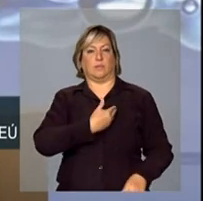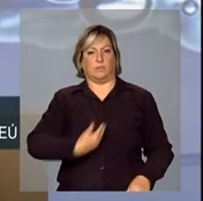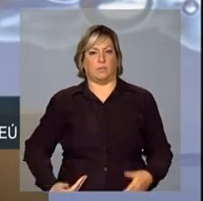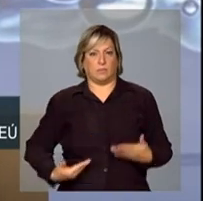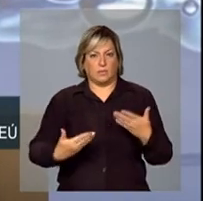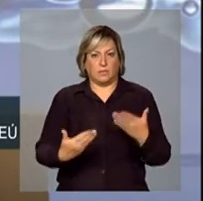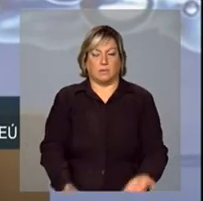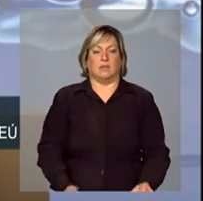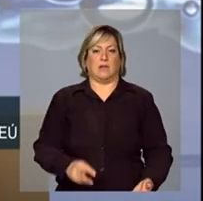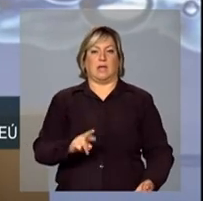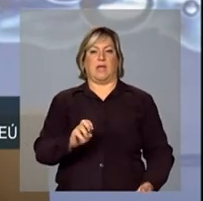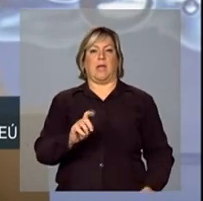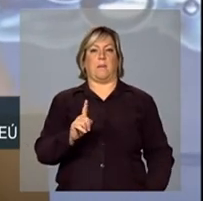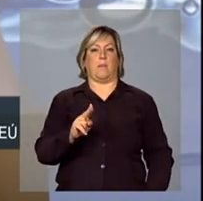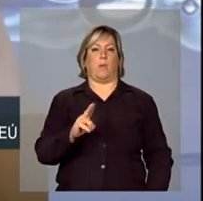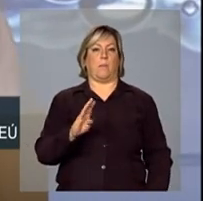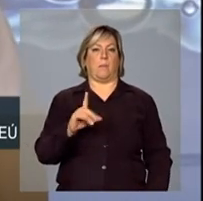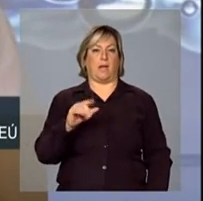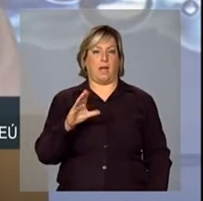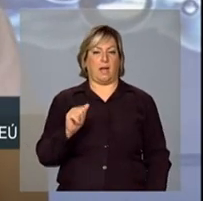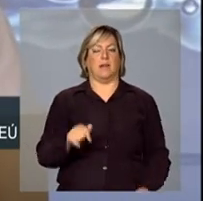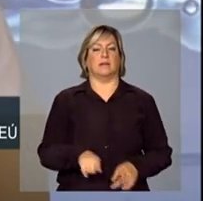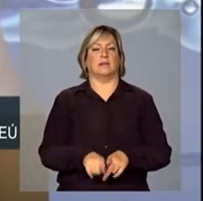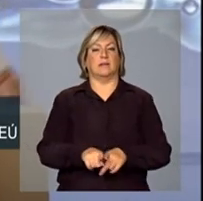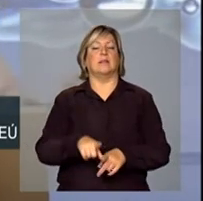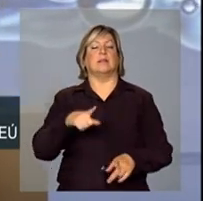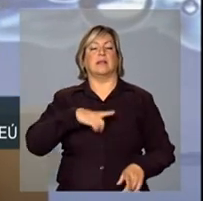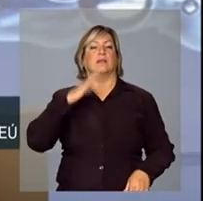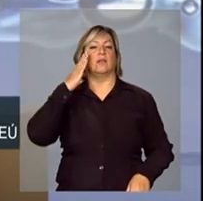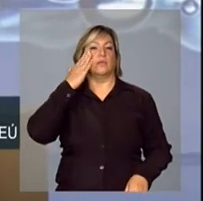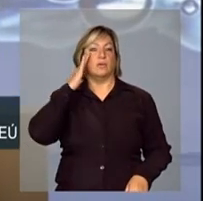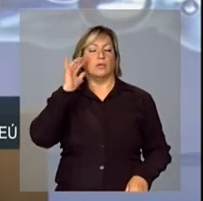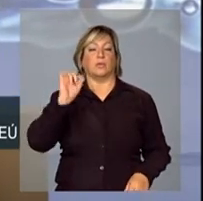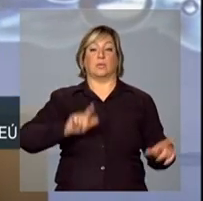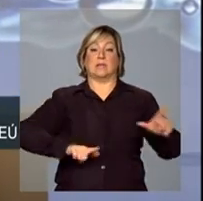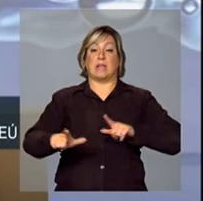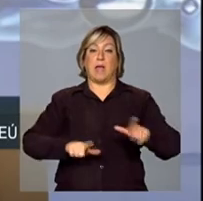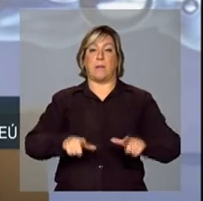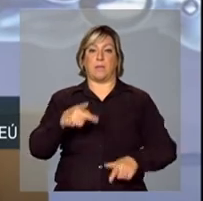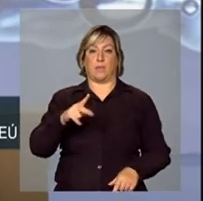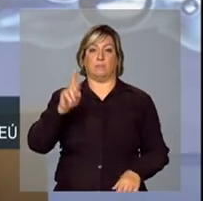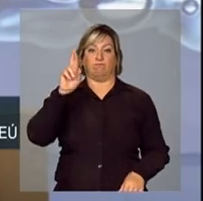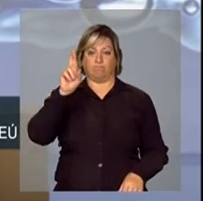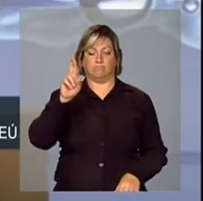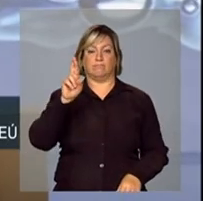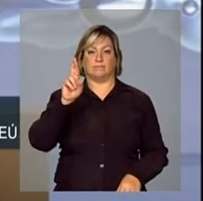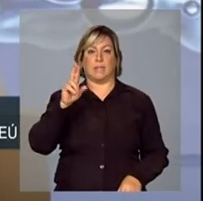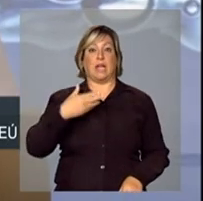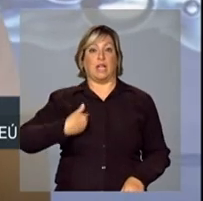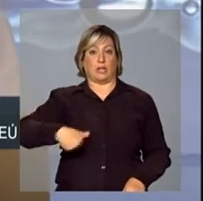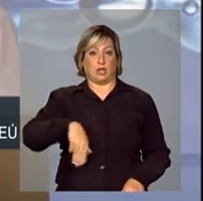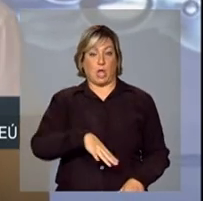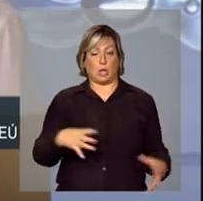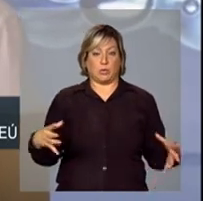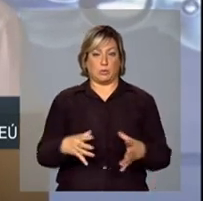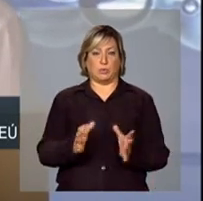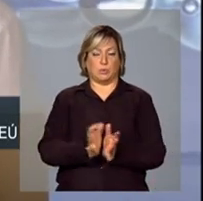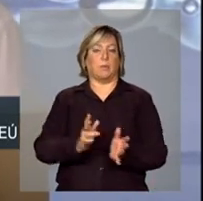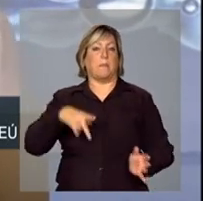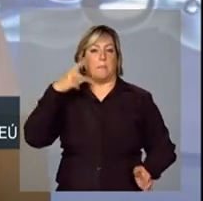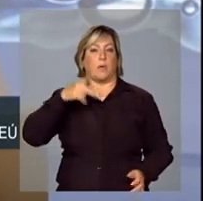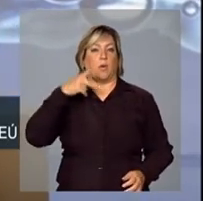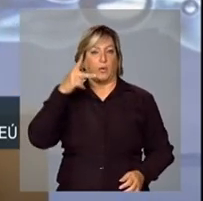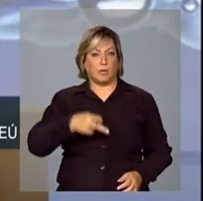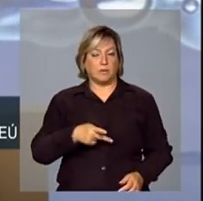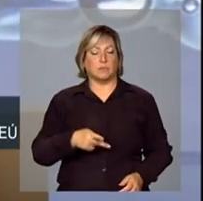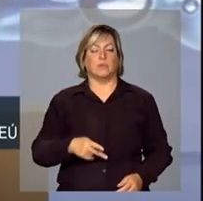e temos consciência do trabalho e da sua missão. O nosso conjunto político não tem